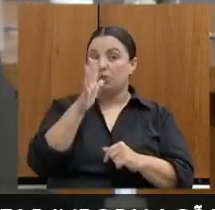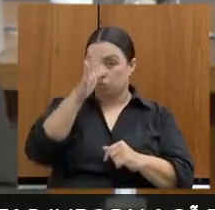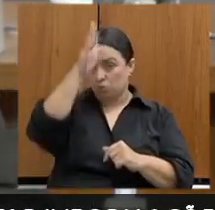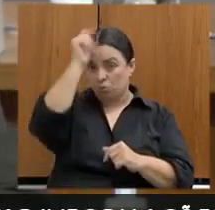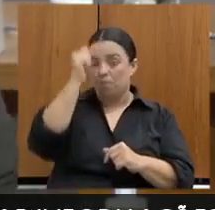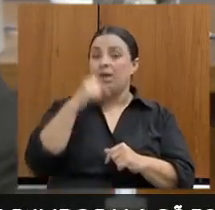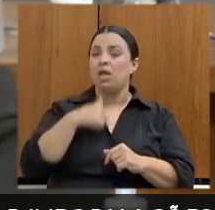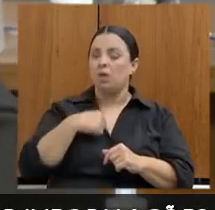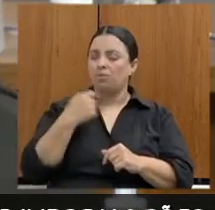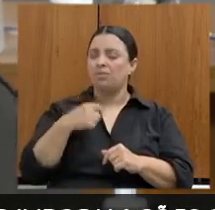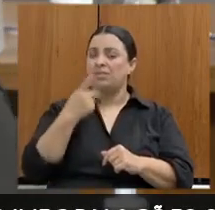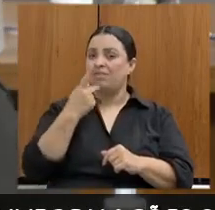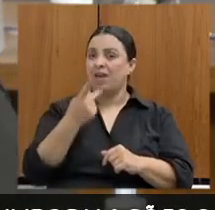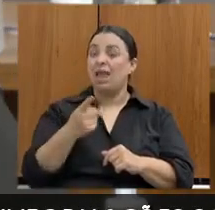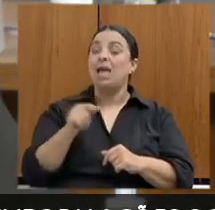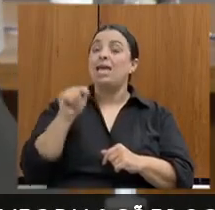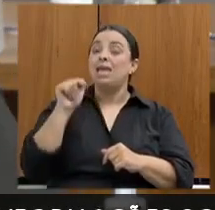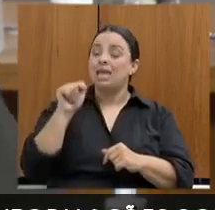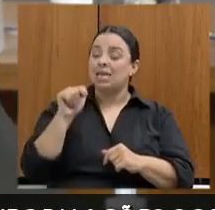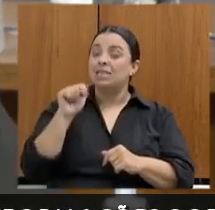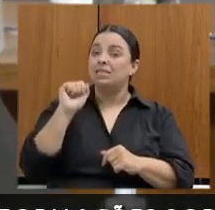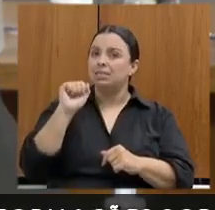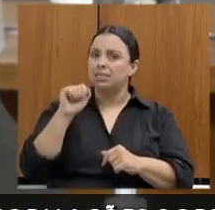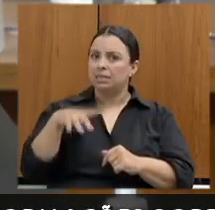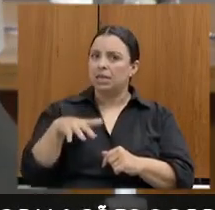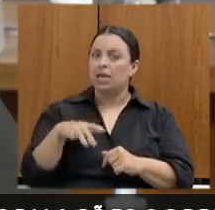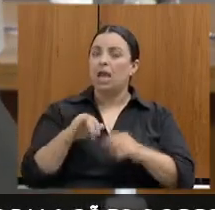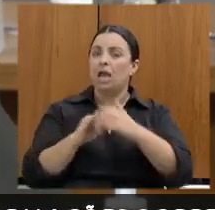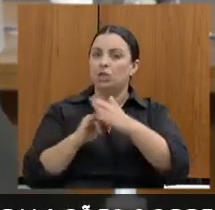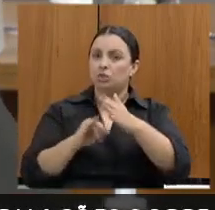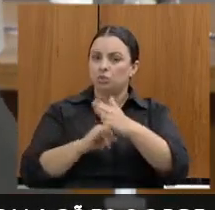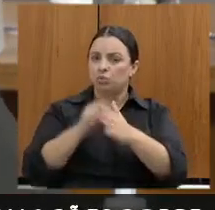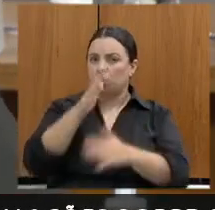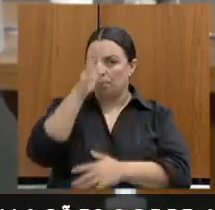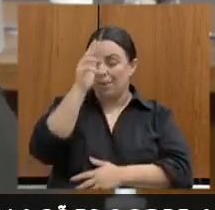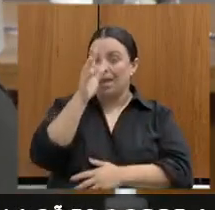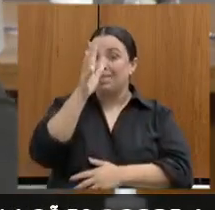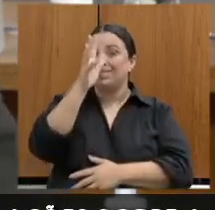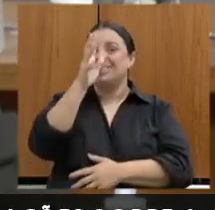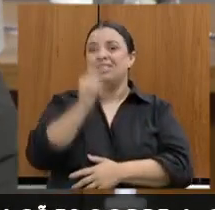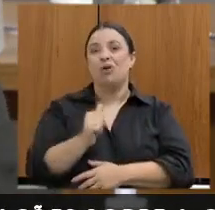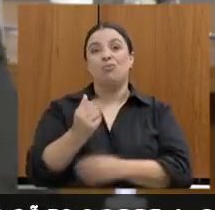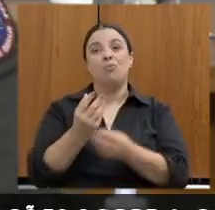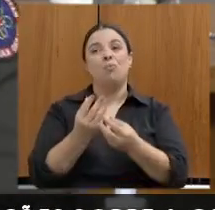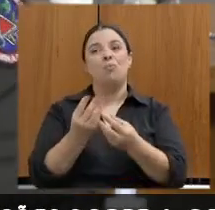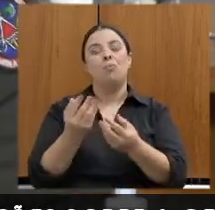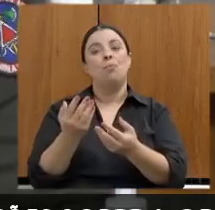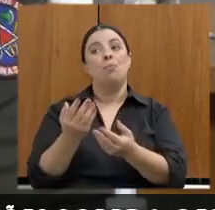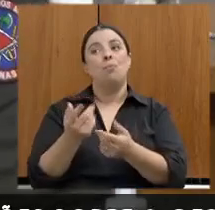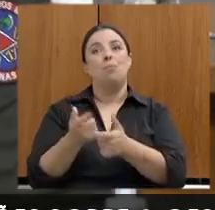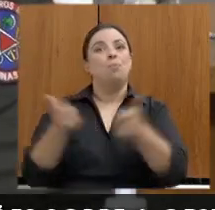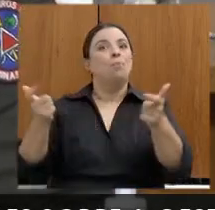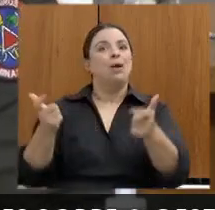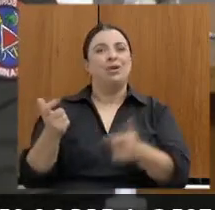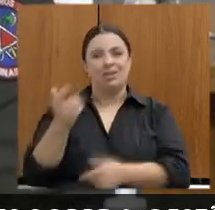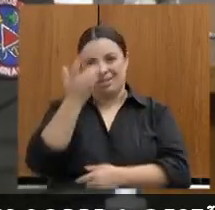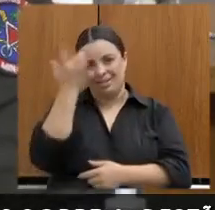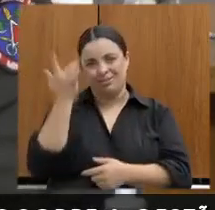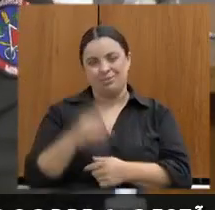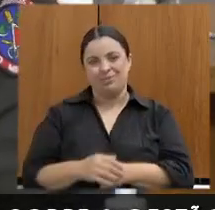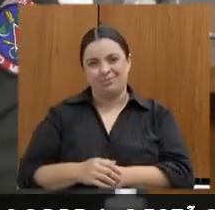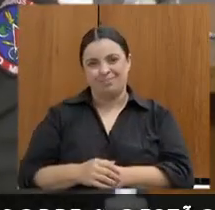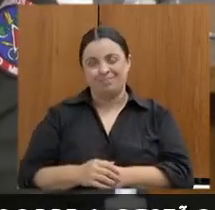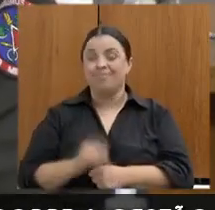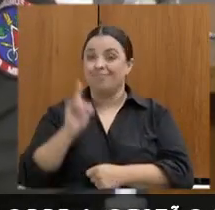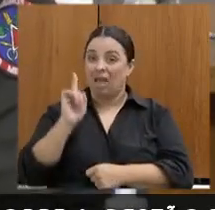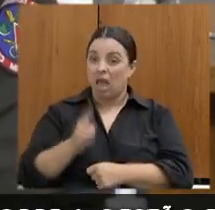que a instituição salvou efetivamente muitas vidas é uma qualidade de serviço que